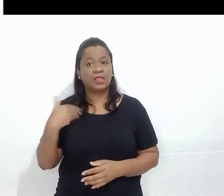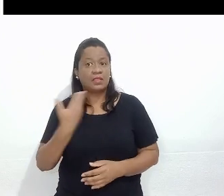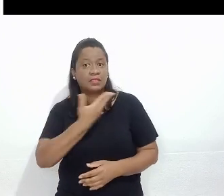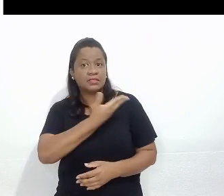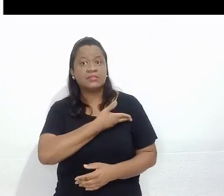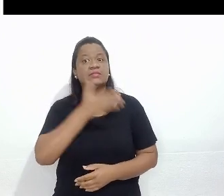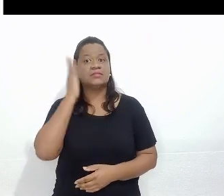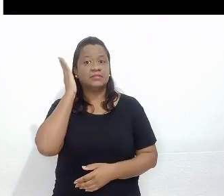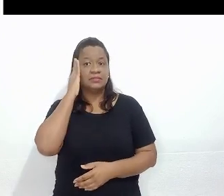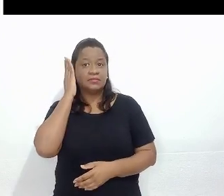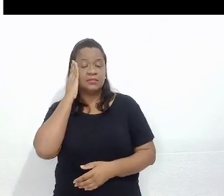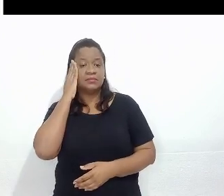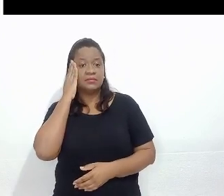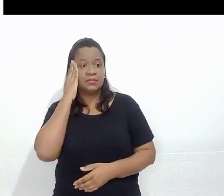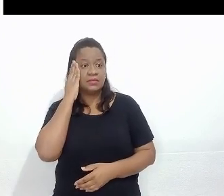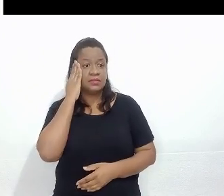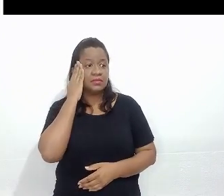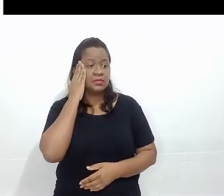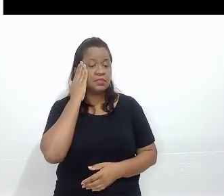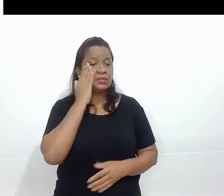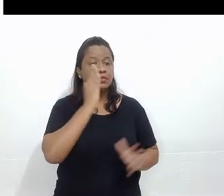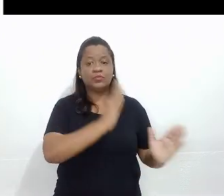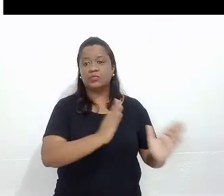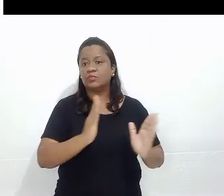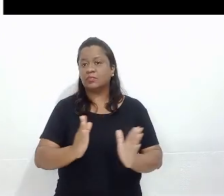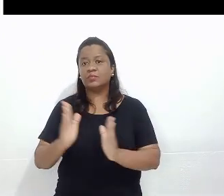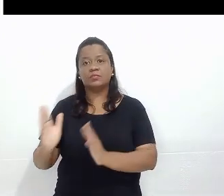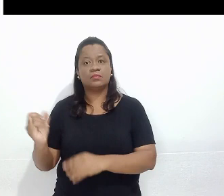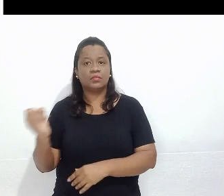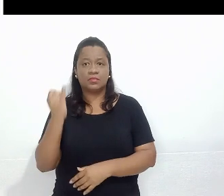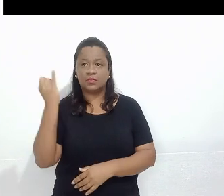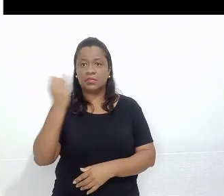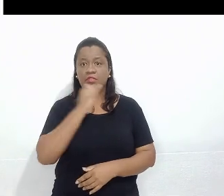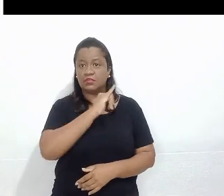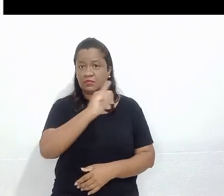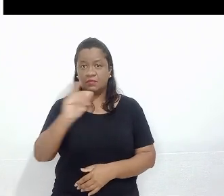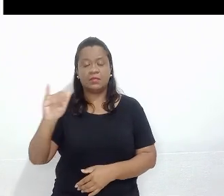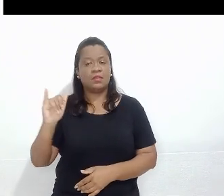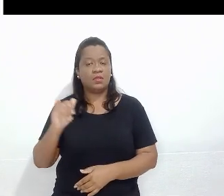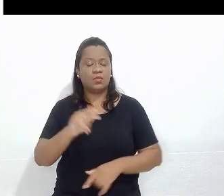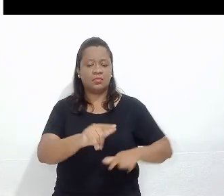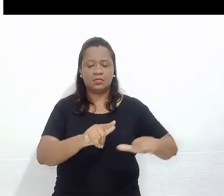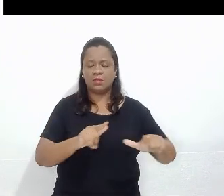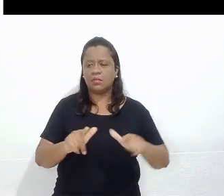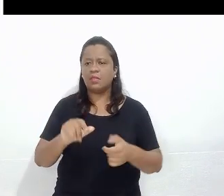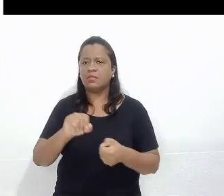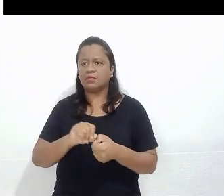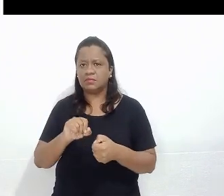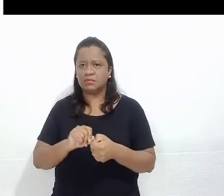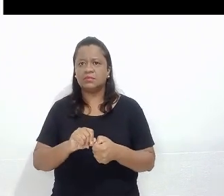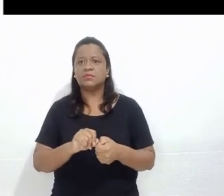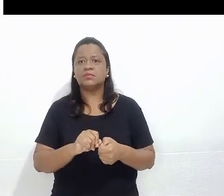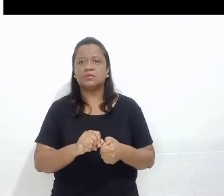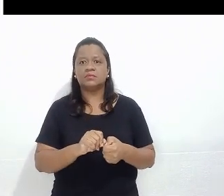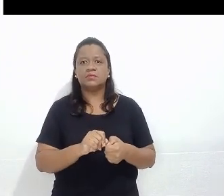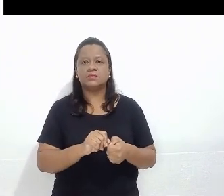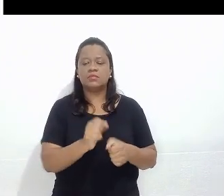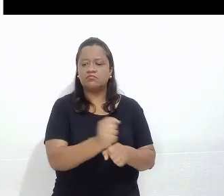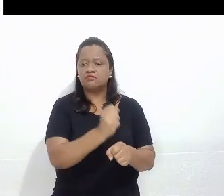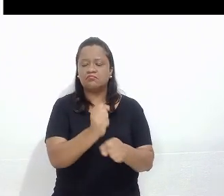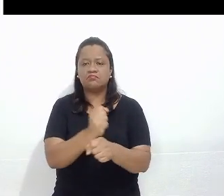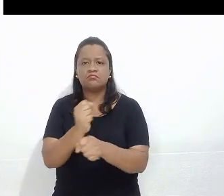gente saber que isso tudo é importante, que foi dito, né? Todo o trabalho para ser feito, para ser construído direitinho. E